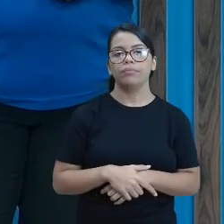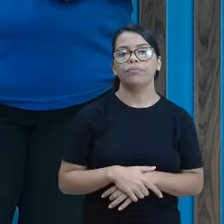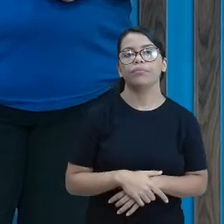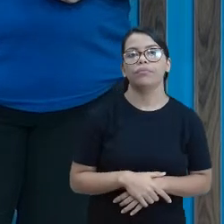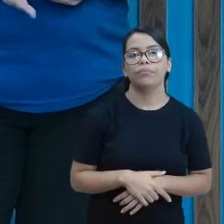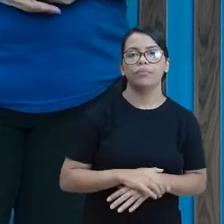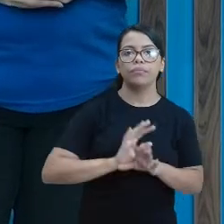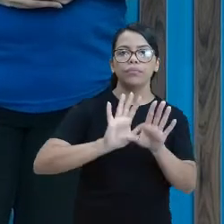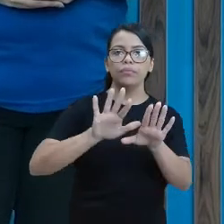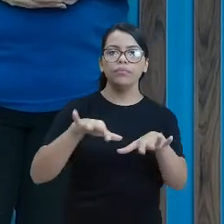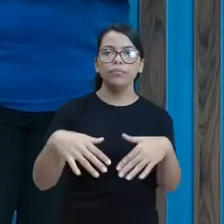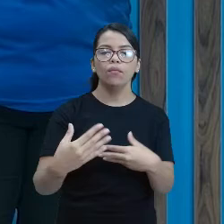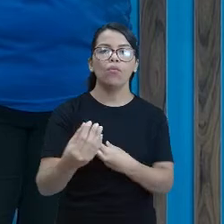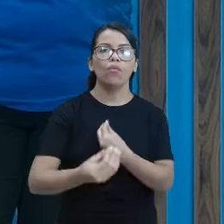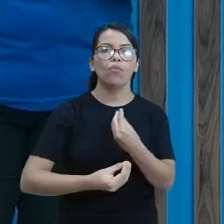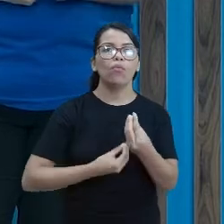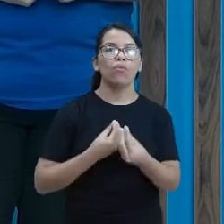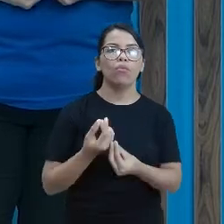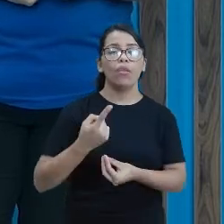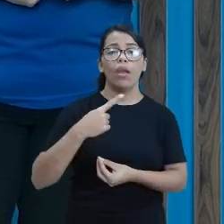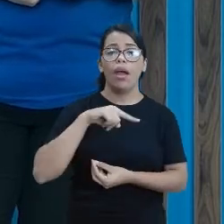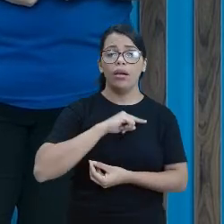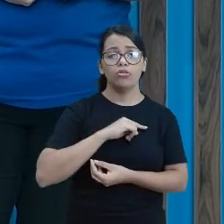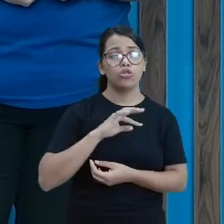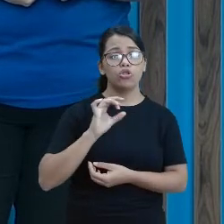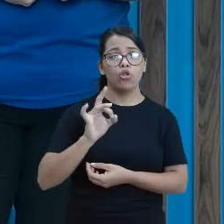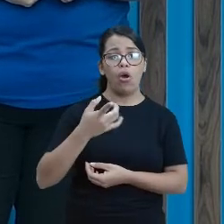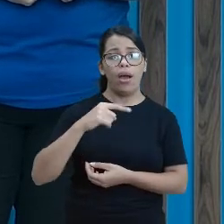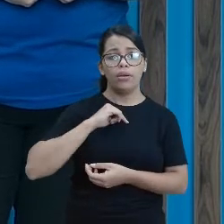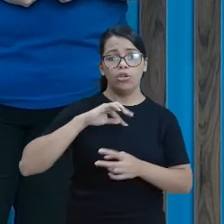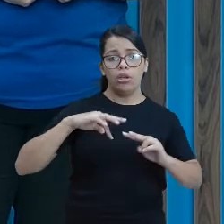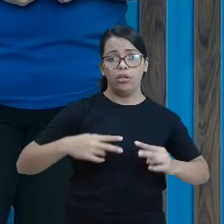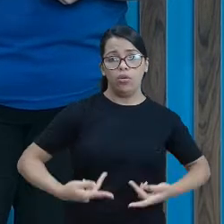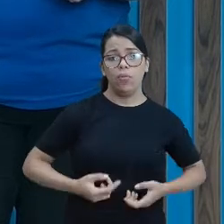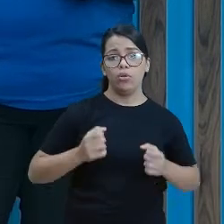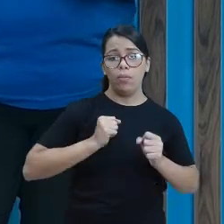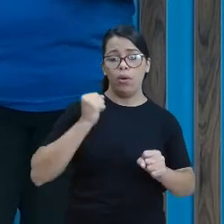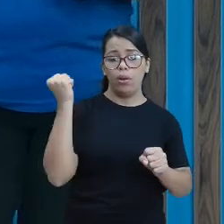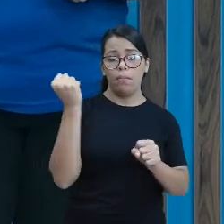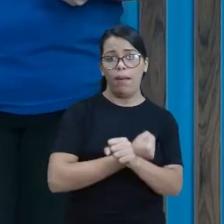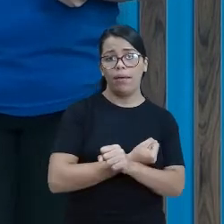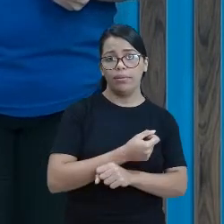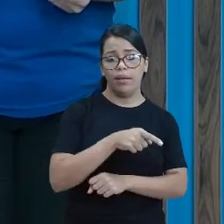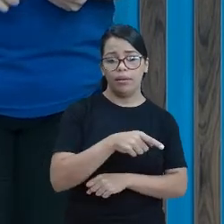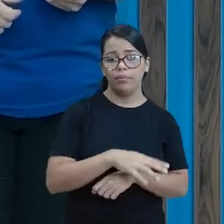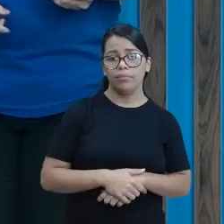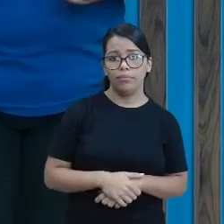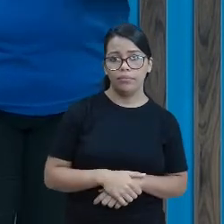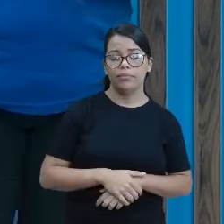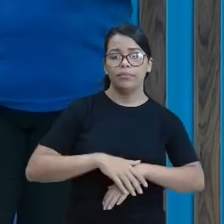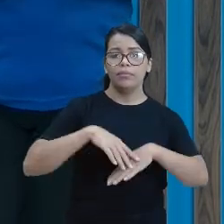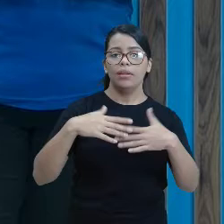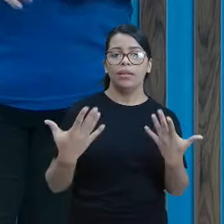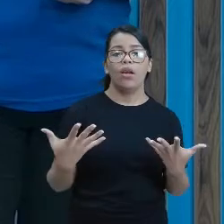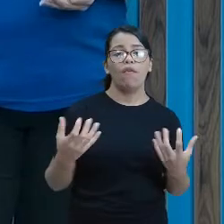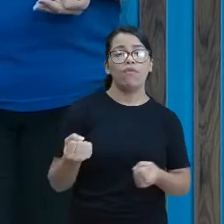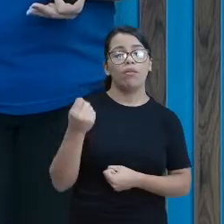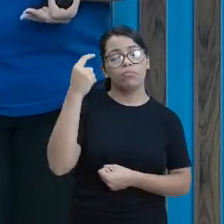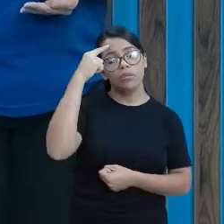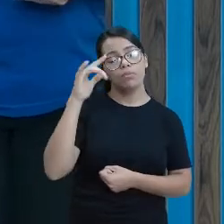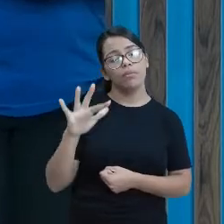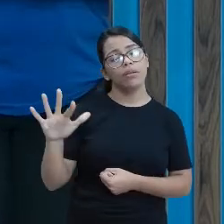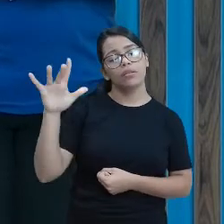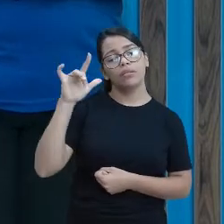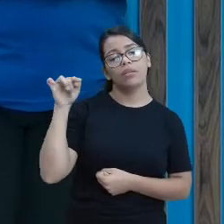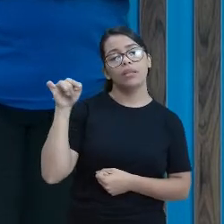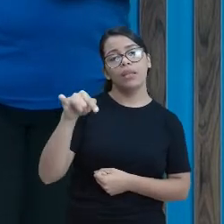urso poderia ser extinto por ele, seríamos nós, os homens, tá certo? Então, Vamos imaginar que esse urso é